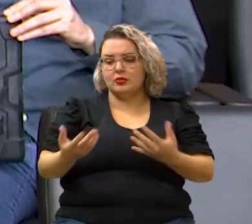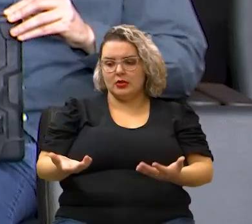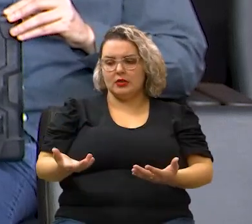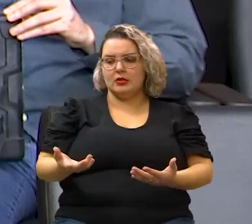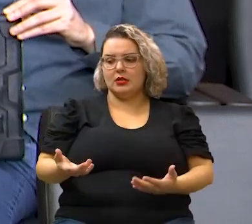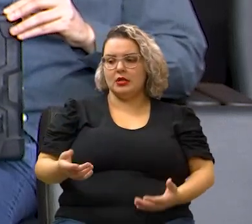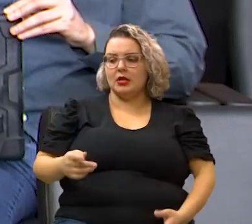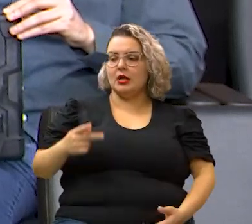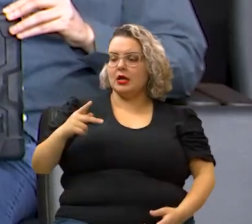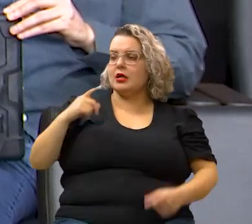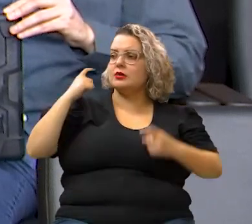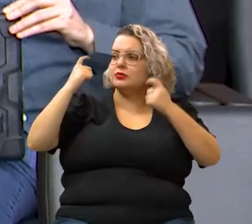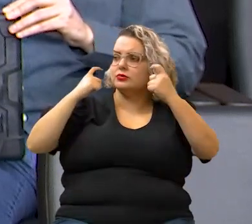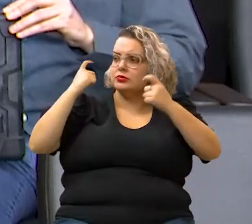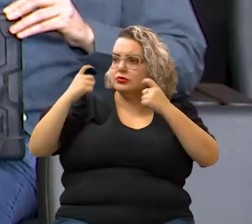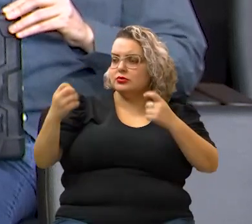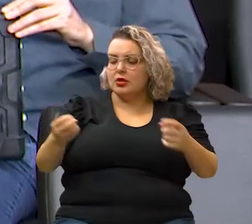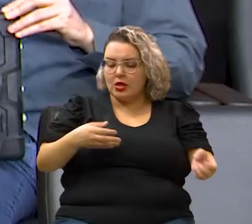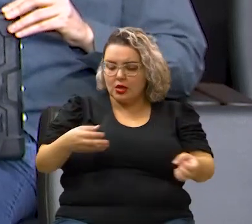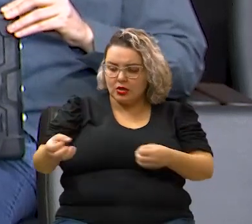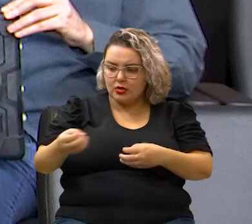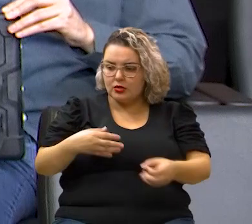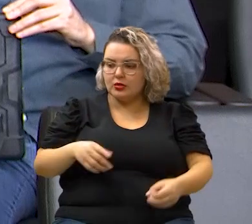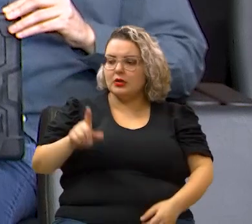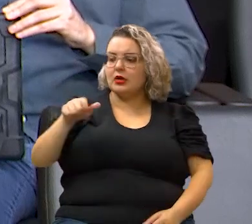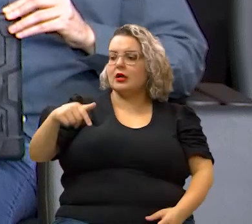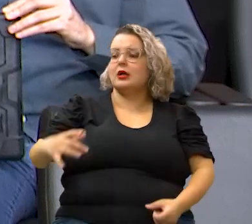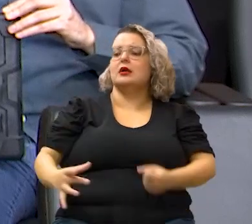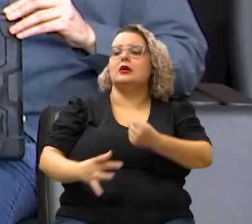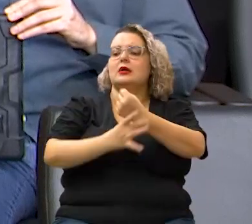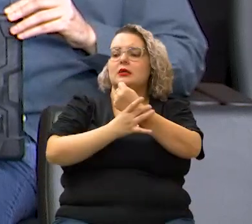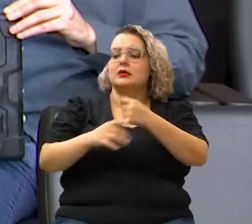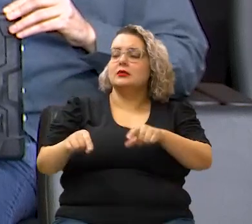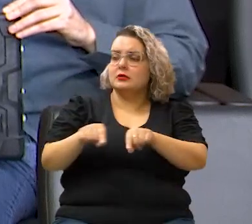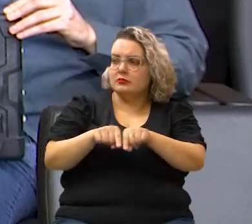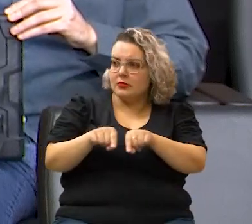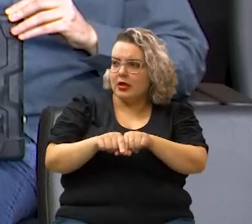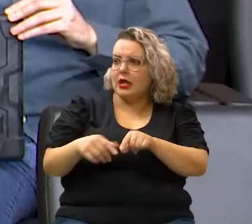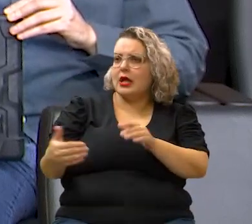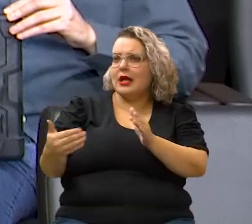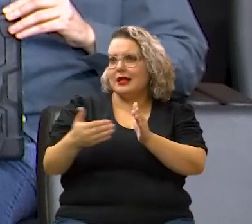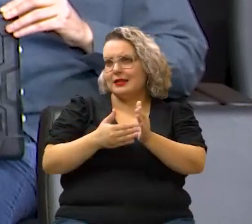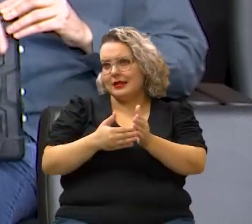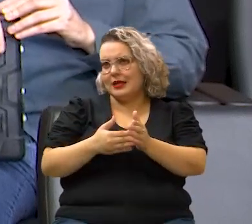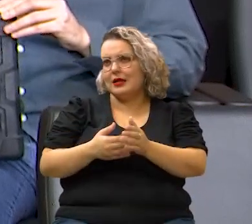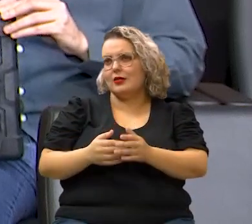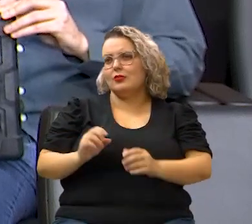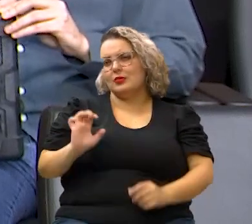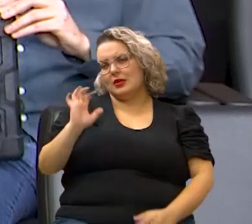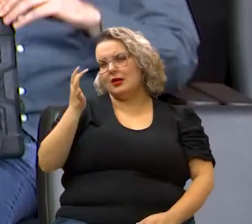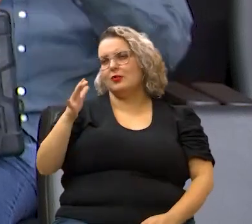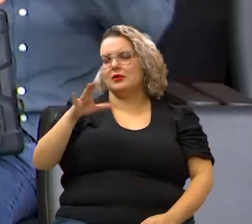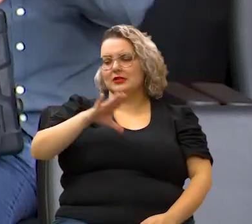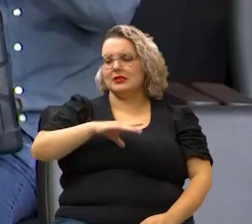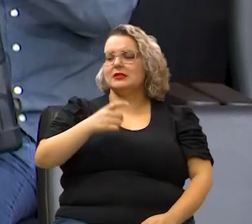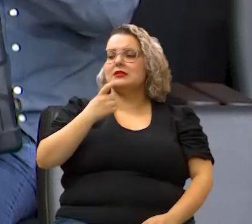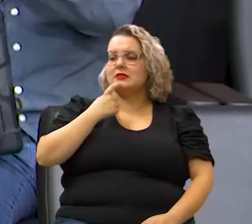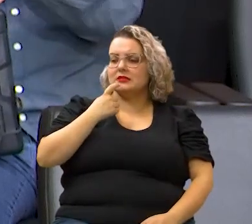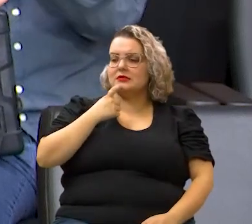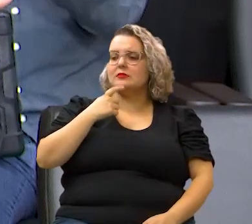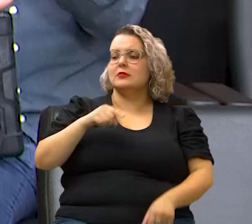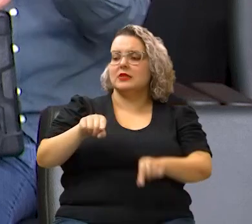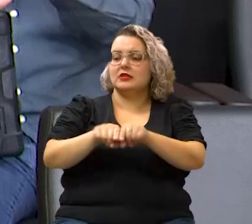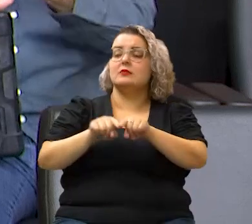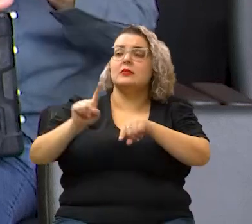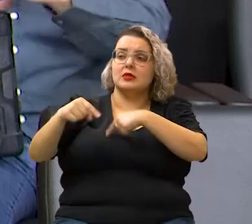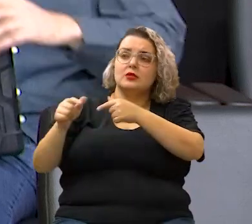educação, a sua preocupação atual é a questão da segurança também, até com os casos recentes que aconteceram aqui na cidade de